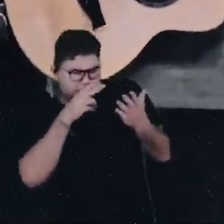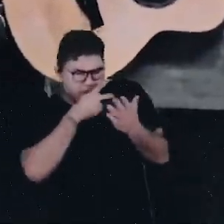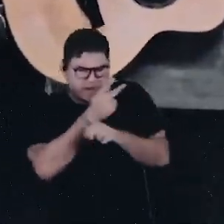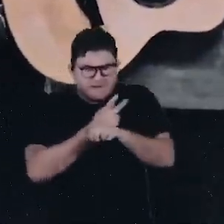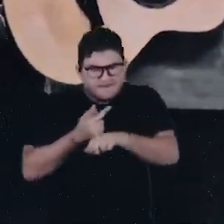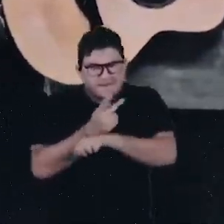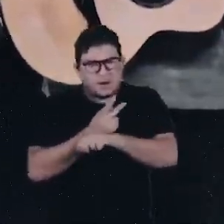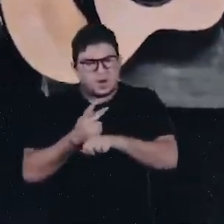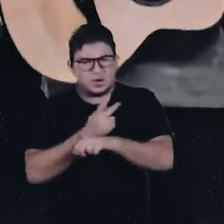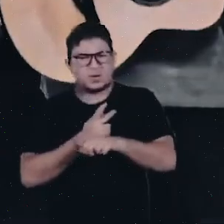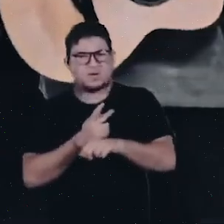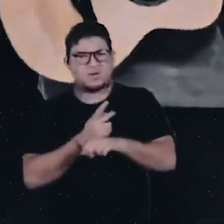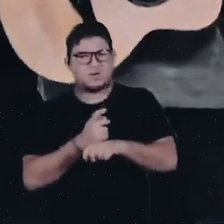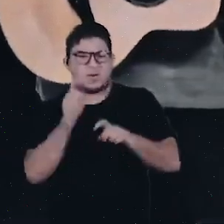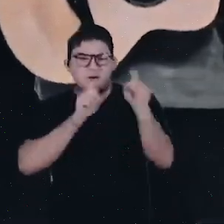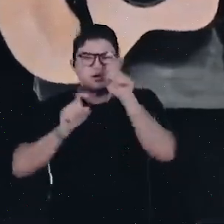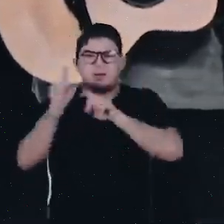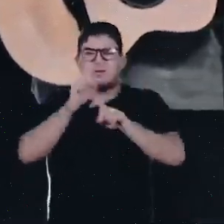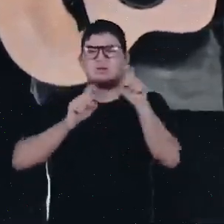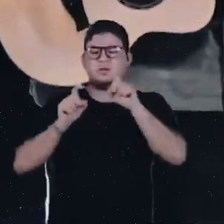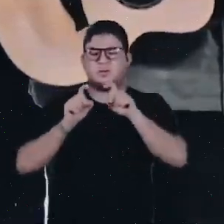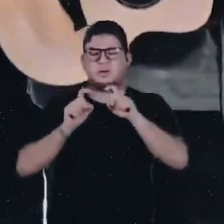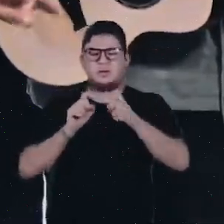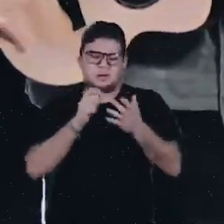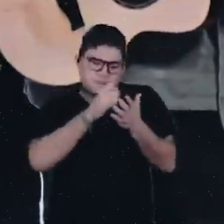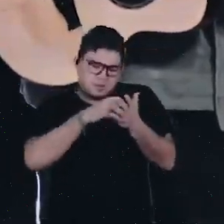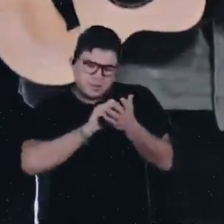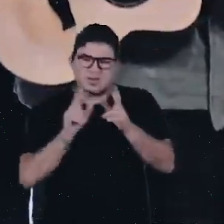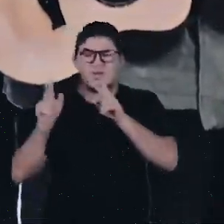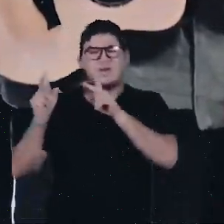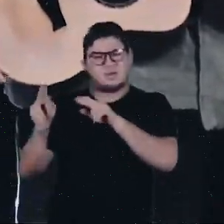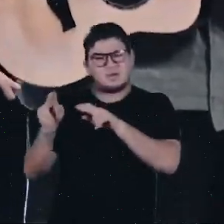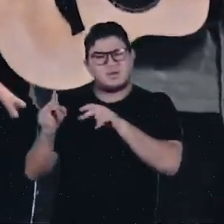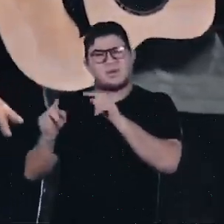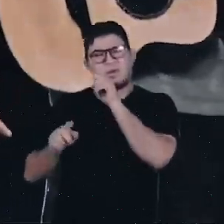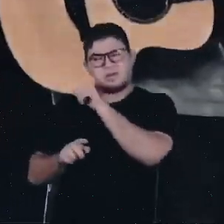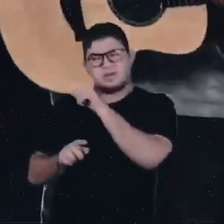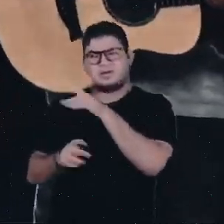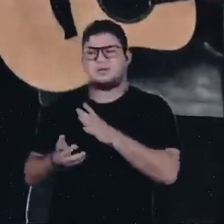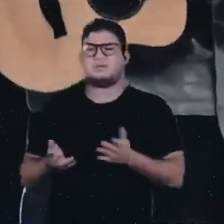aqui no Google, a ver se é dessa forma que ele assina mesmo.